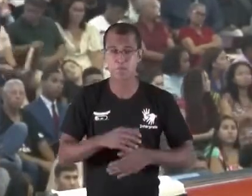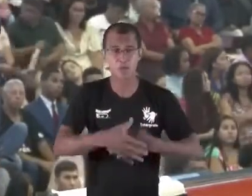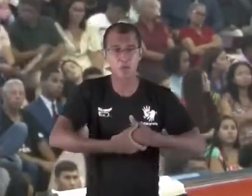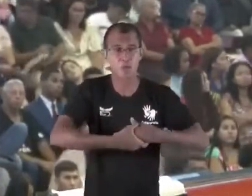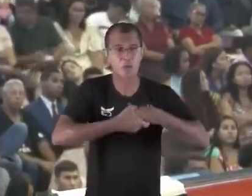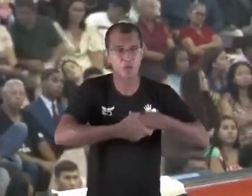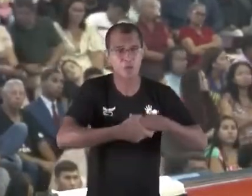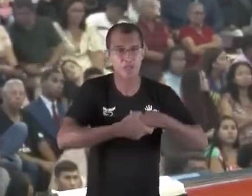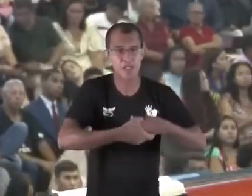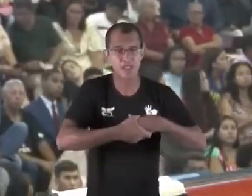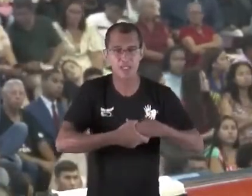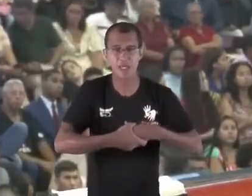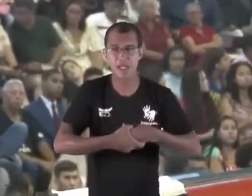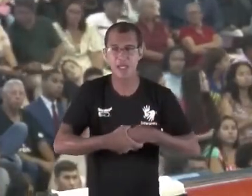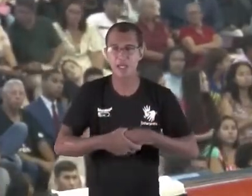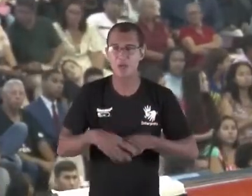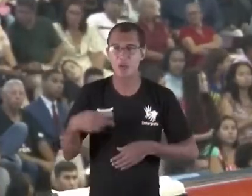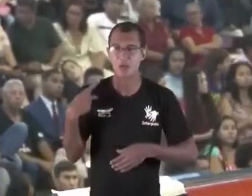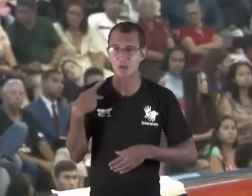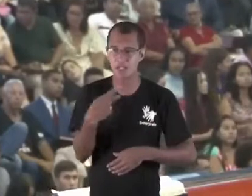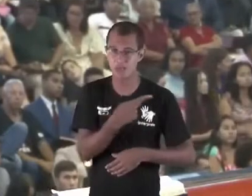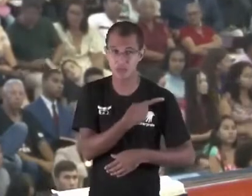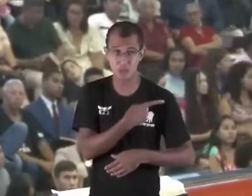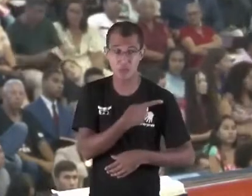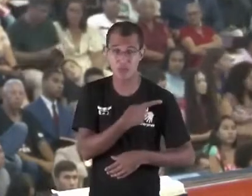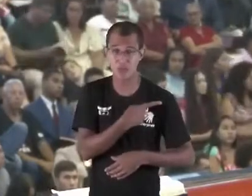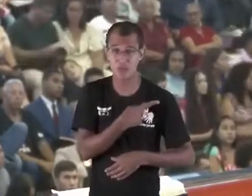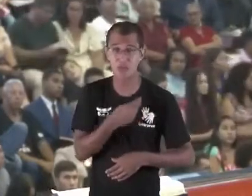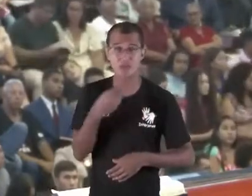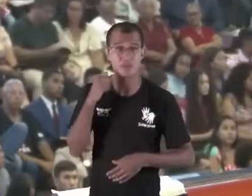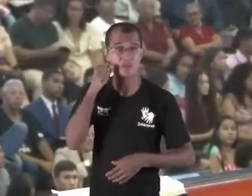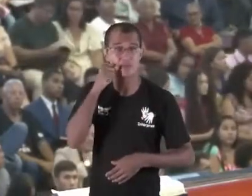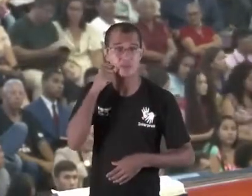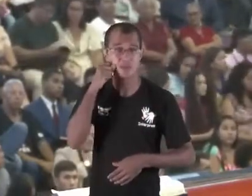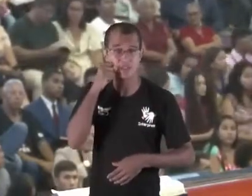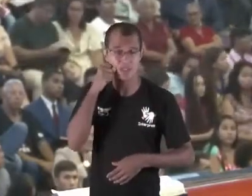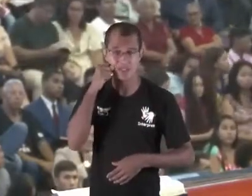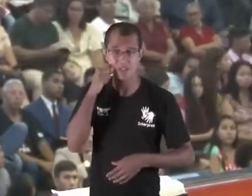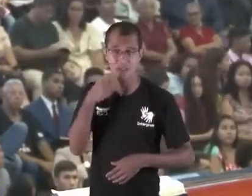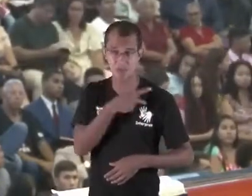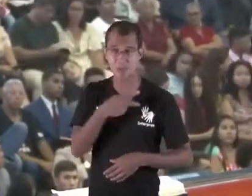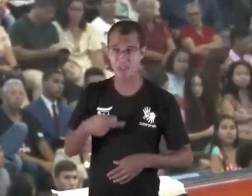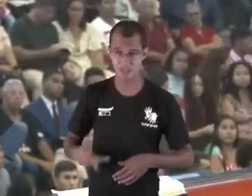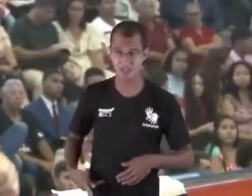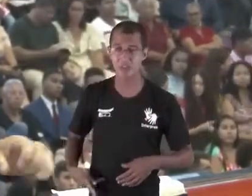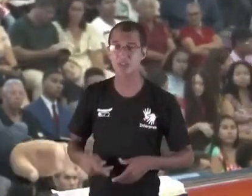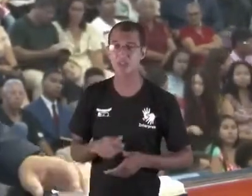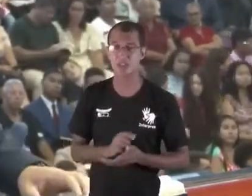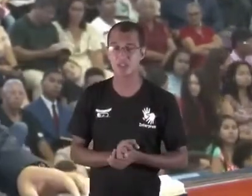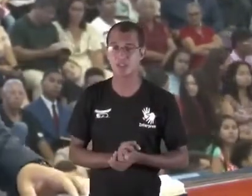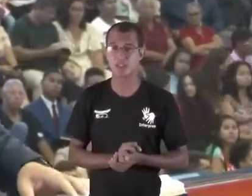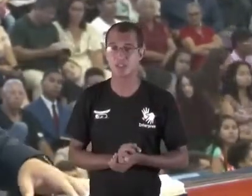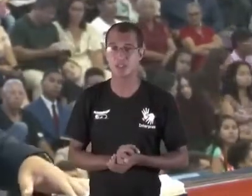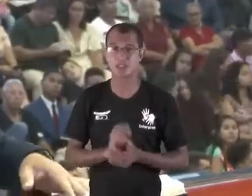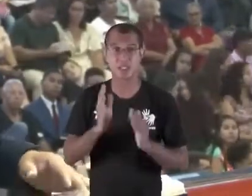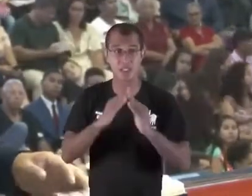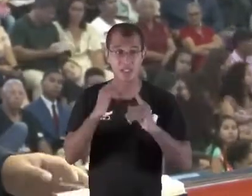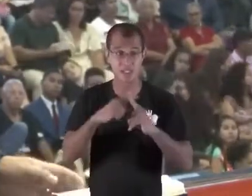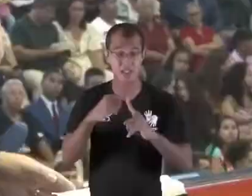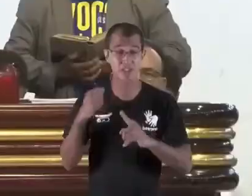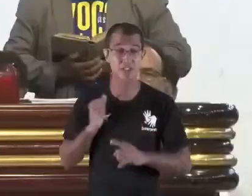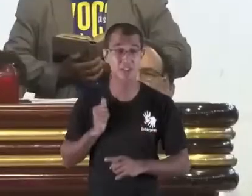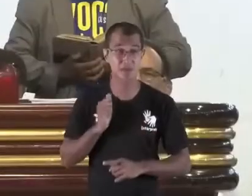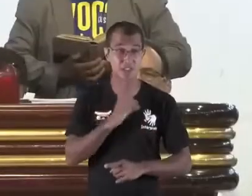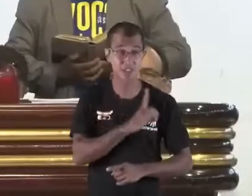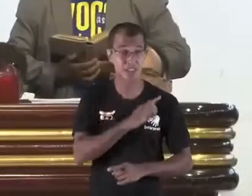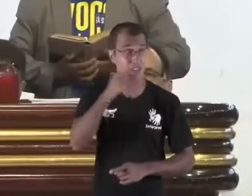cumprimentar o pastor Silas Paulo, o digno presidente da Igreja Assembleia de